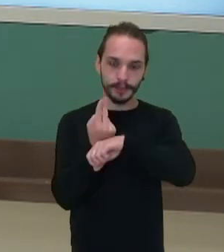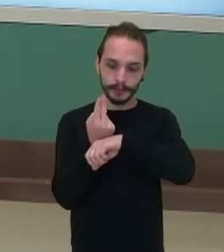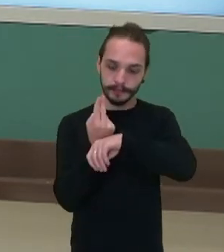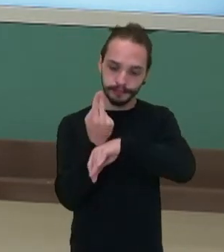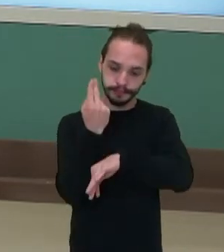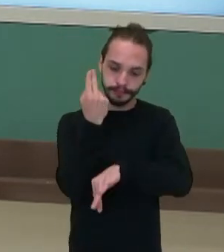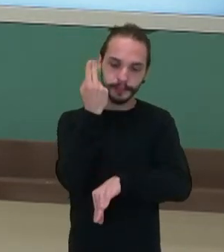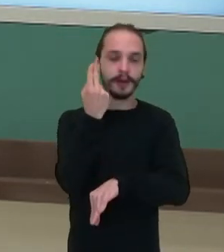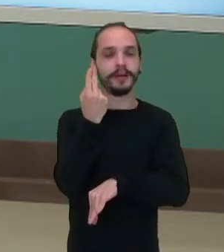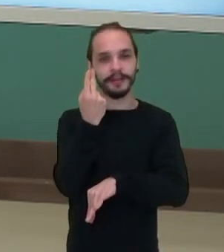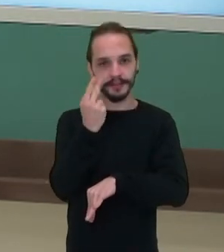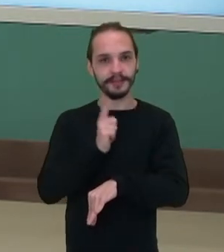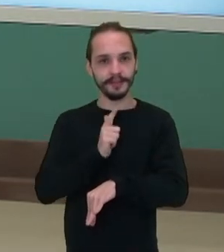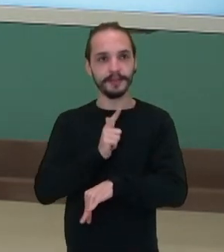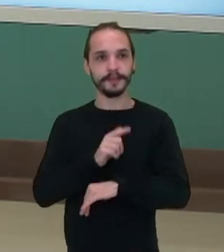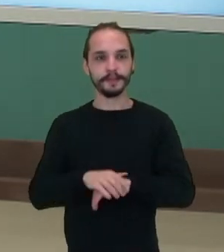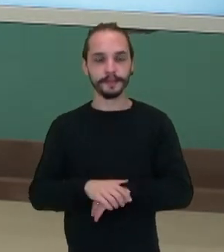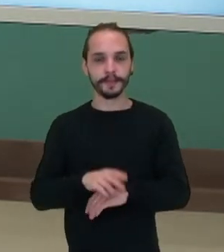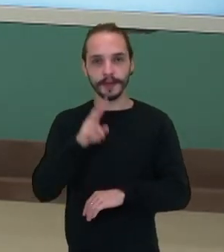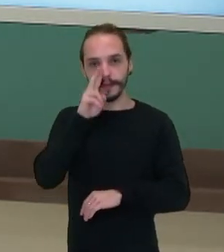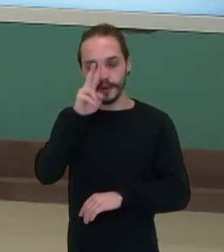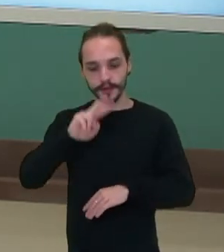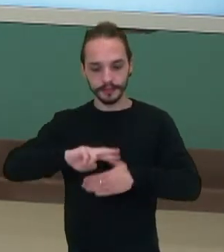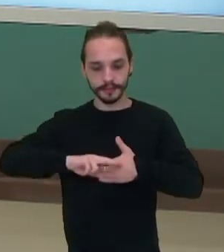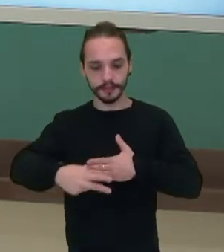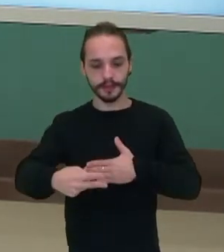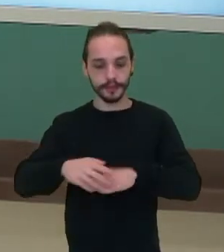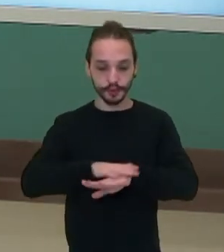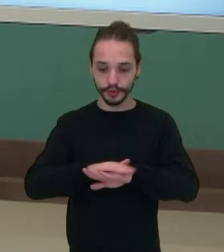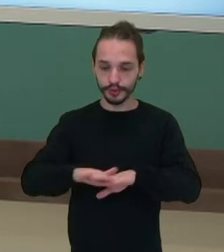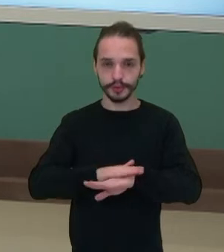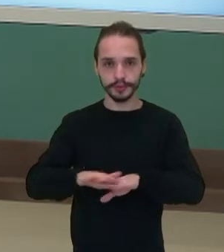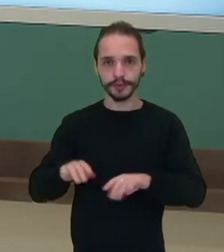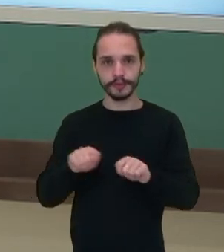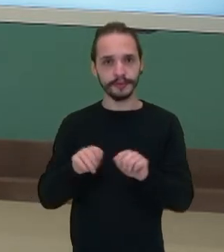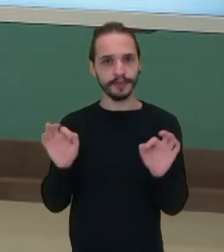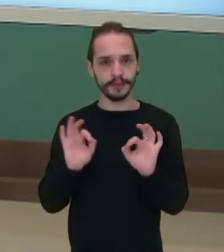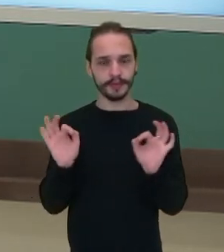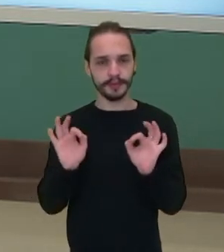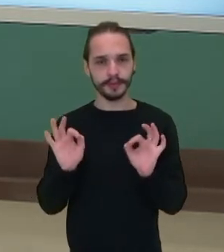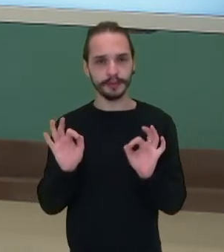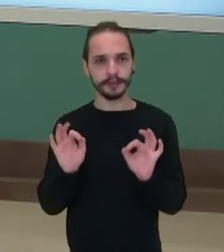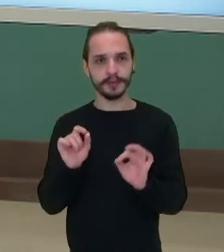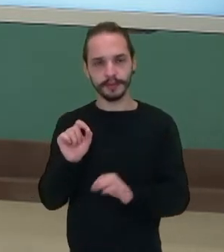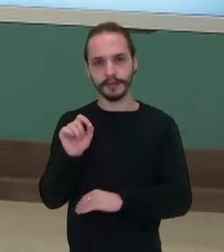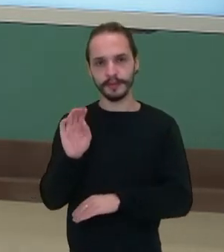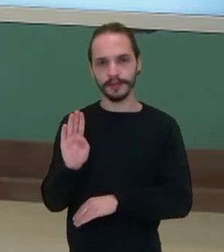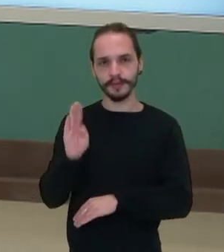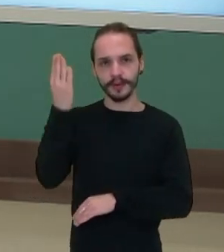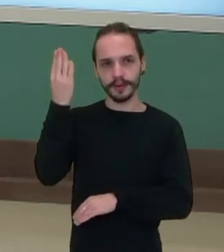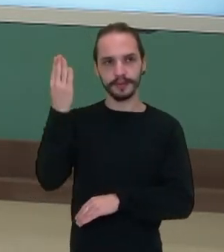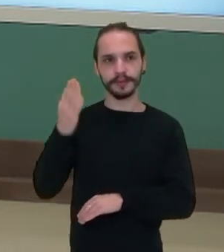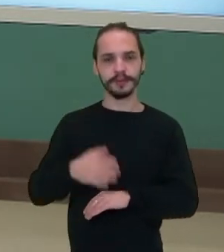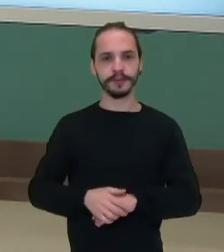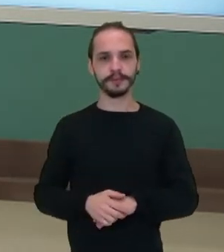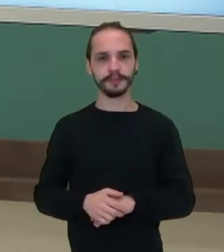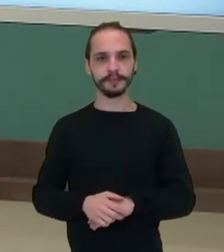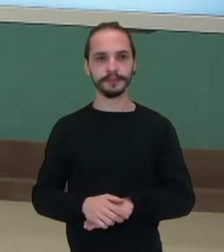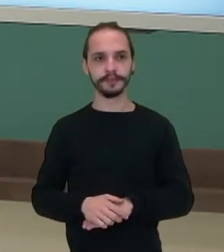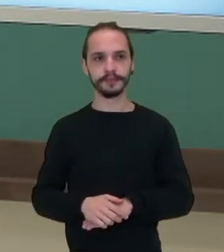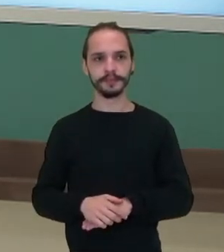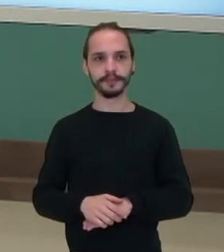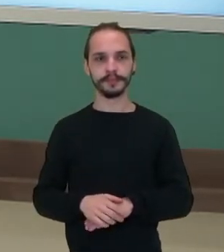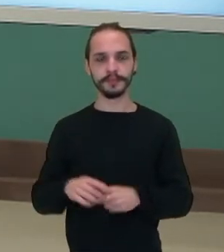ação e reação, certo? Então o solo, nesse caso, ele não vai fazer nada, né? Então essa alternativa é falsa, né? E também